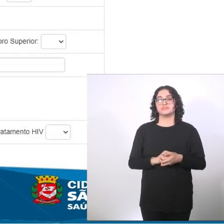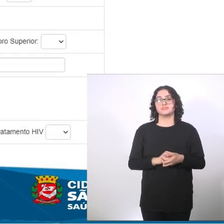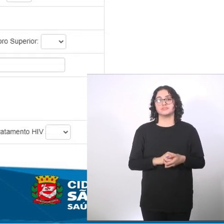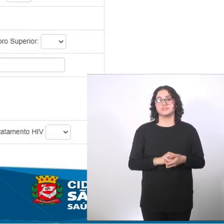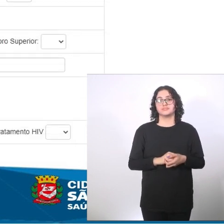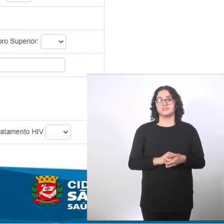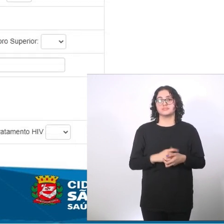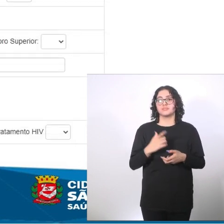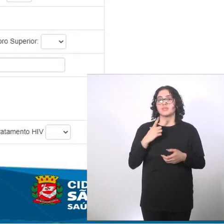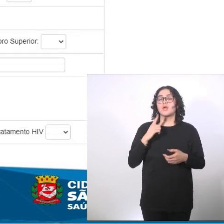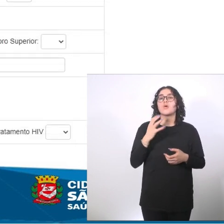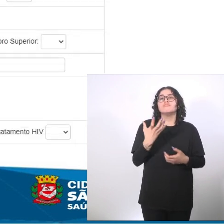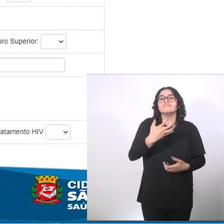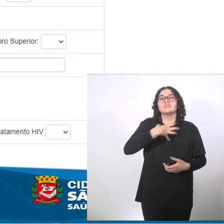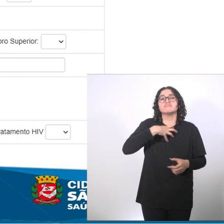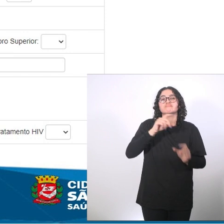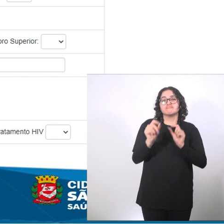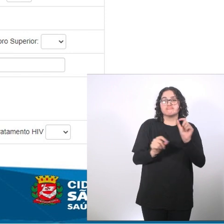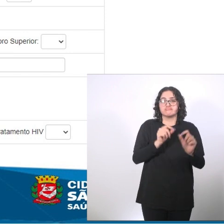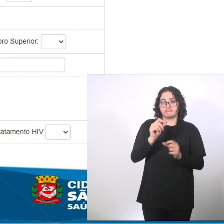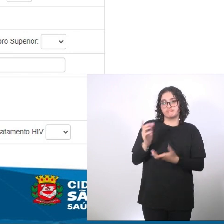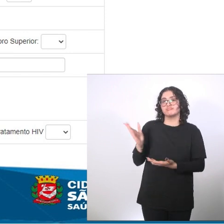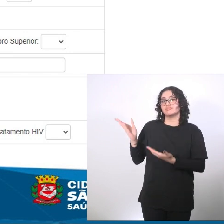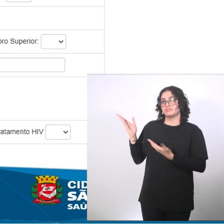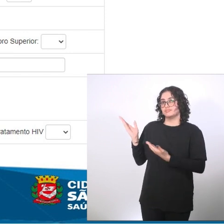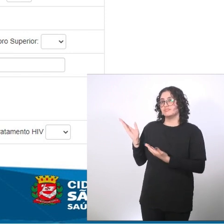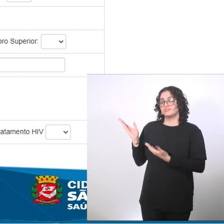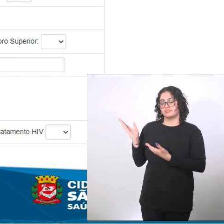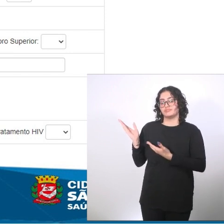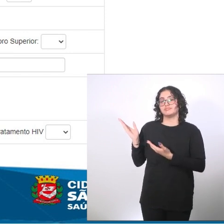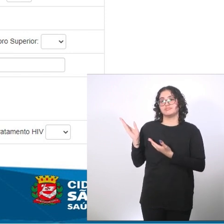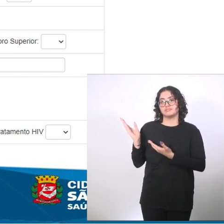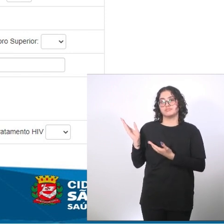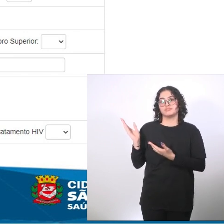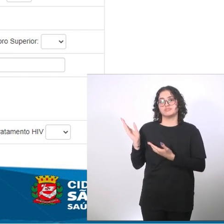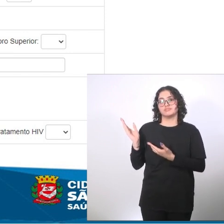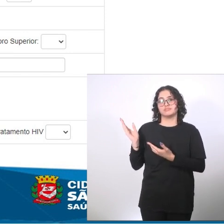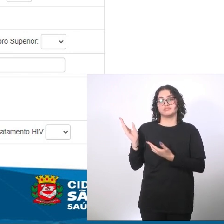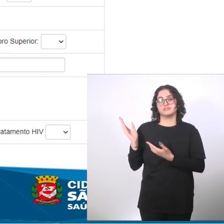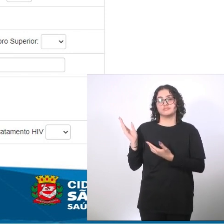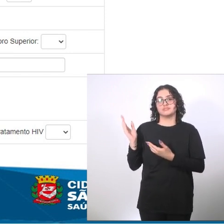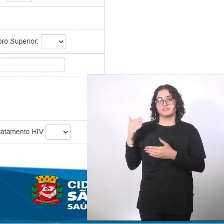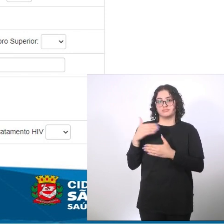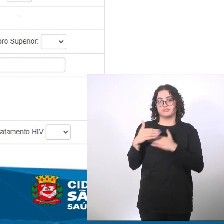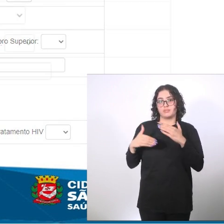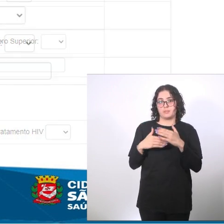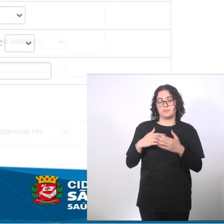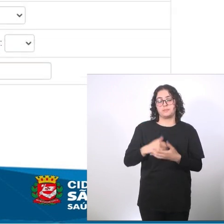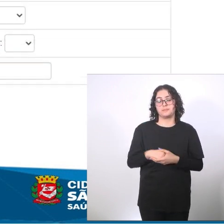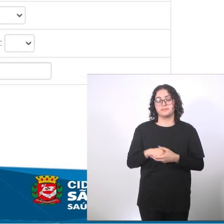Aqui os sinais e sintomas, se esse paciente tem comorbidade. Próximo.